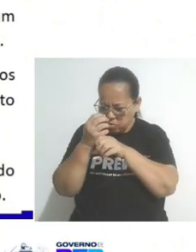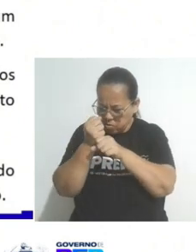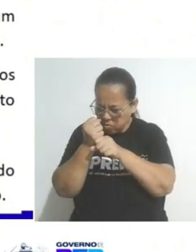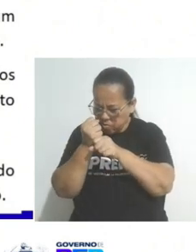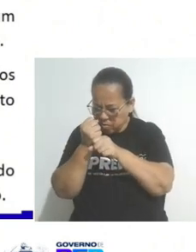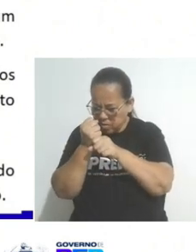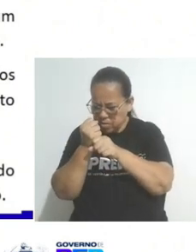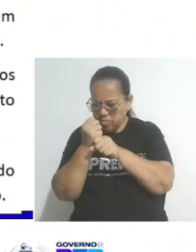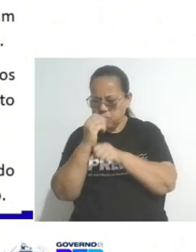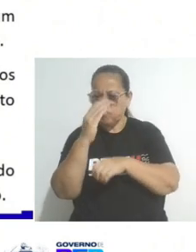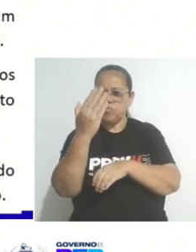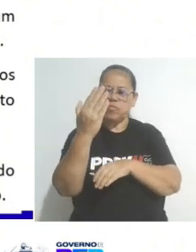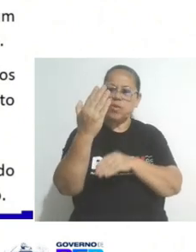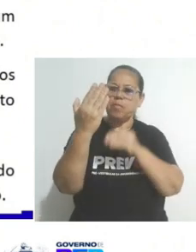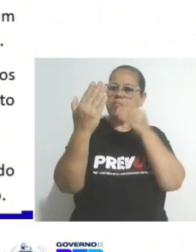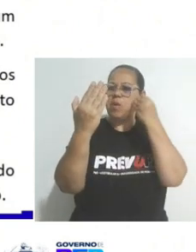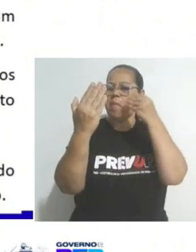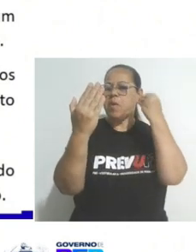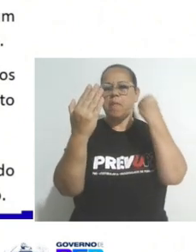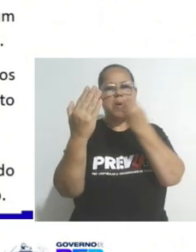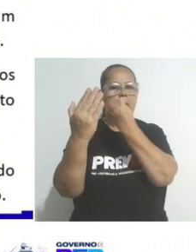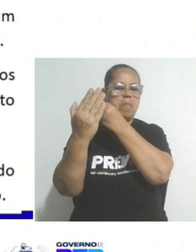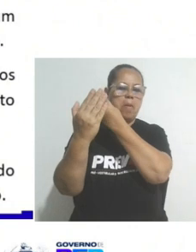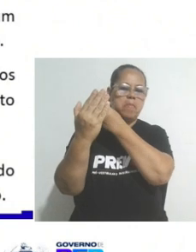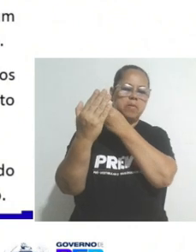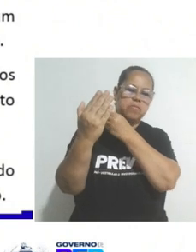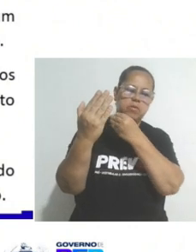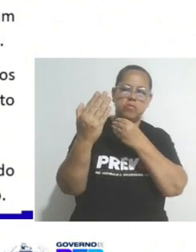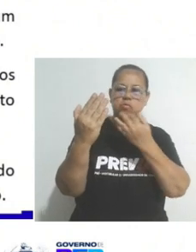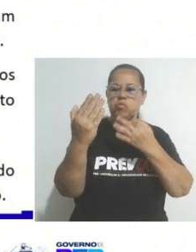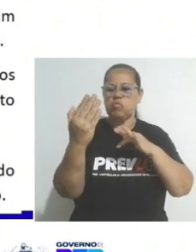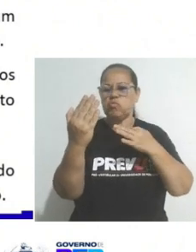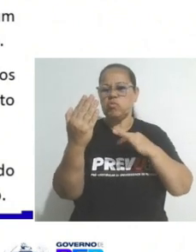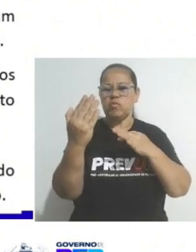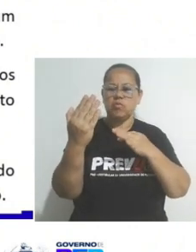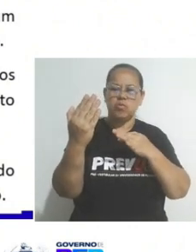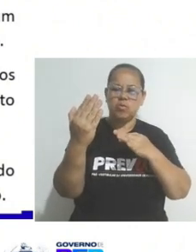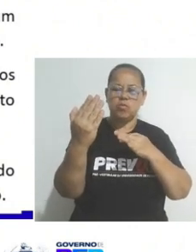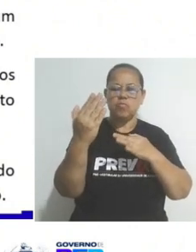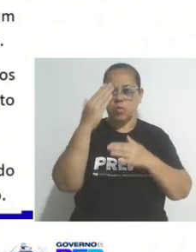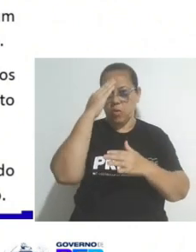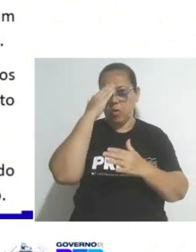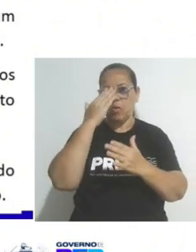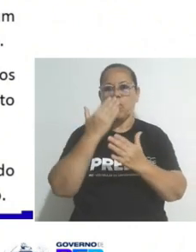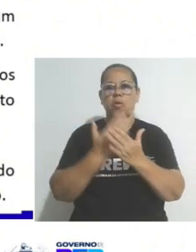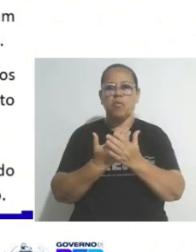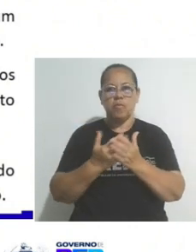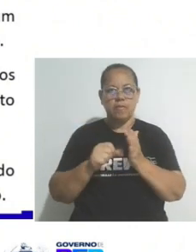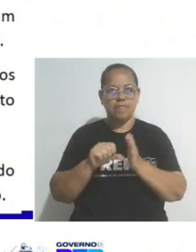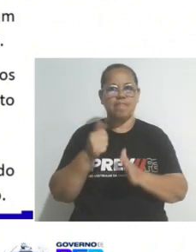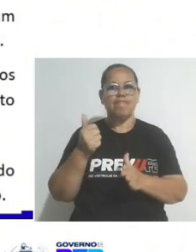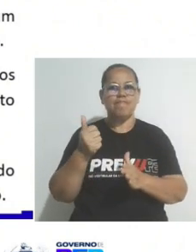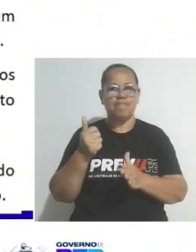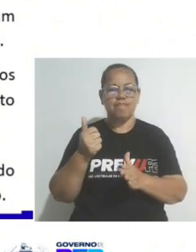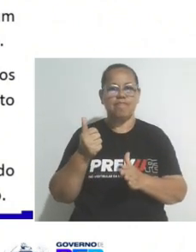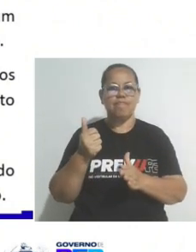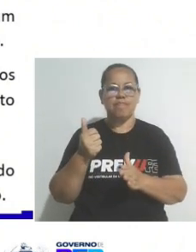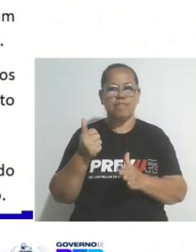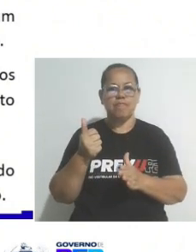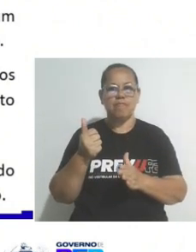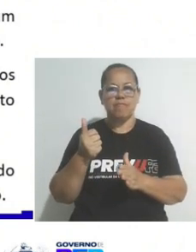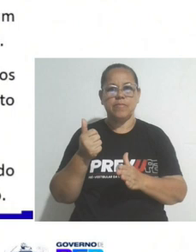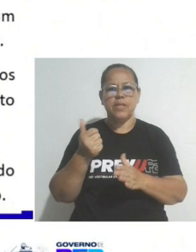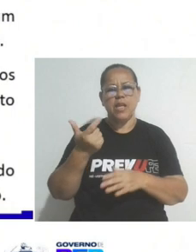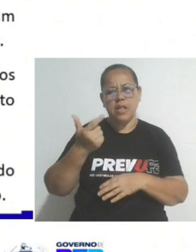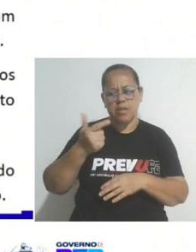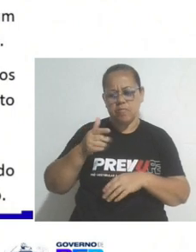espelho para se maquiar pintou de dor a sua palidez e confiou sua primeira vez entrou no